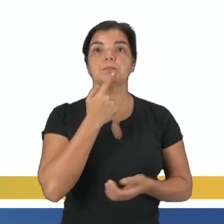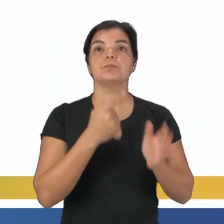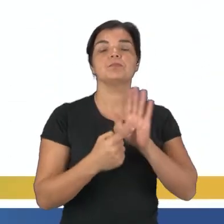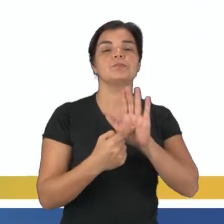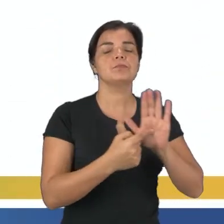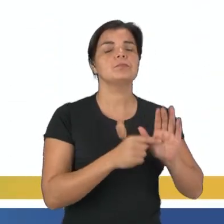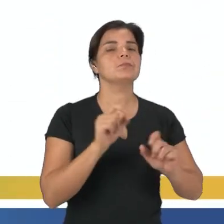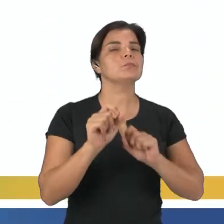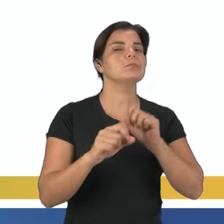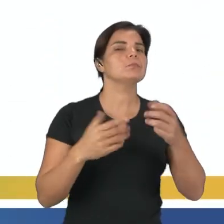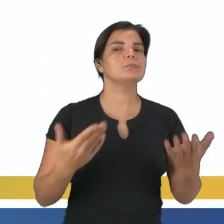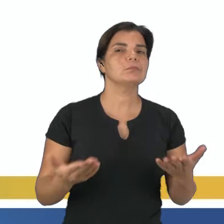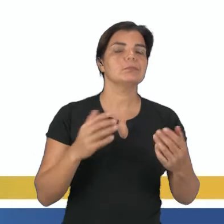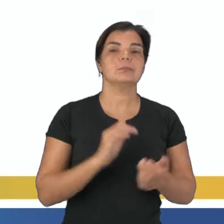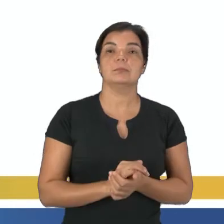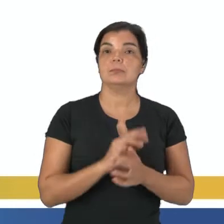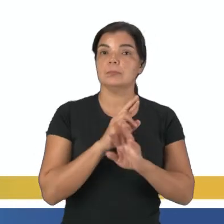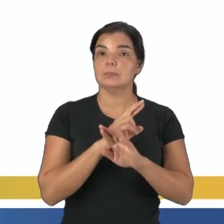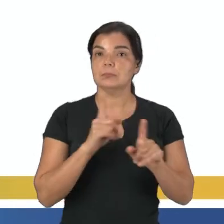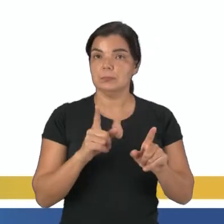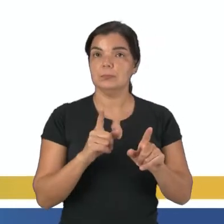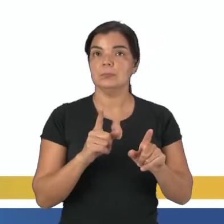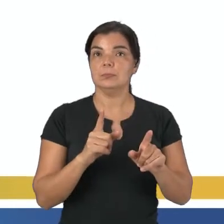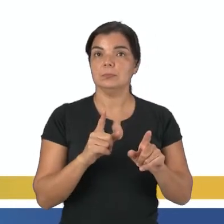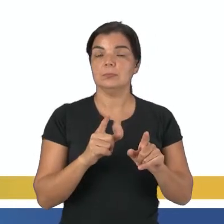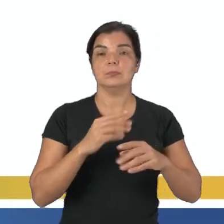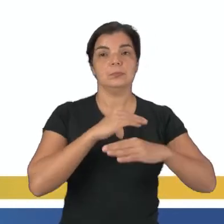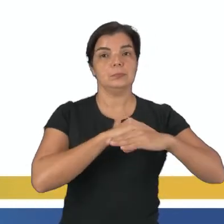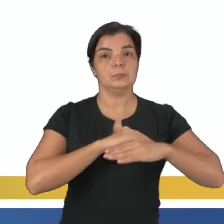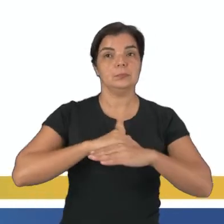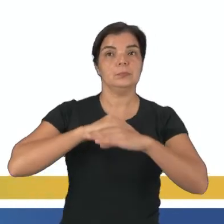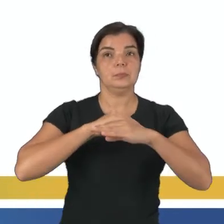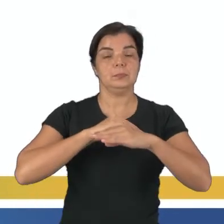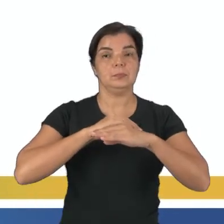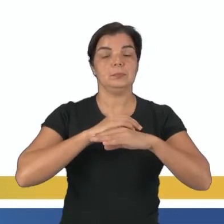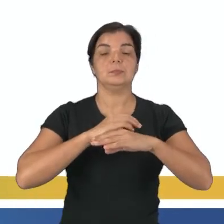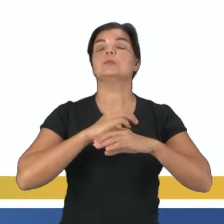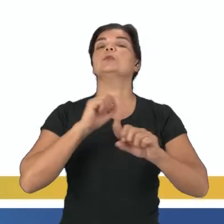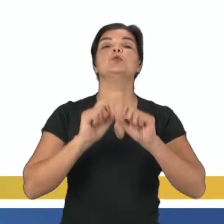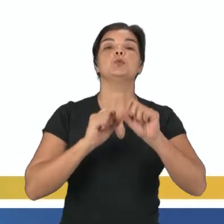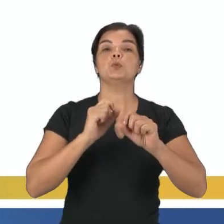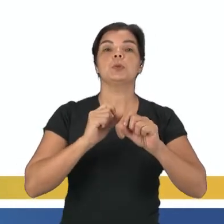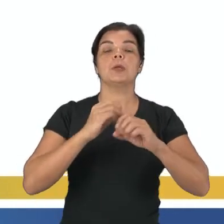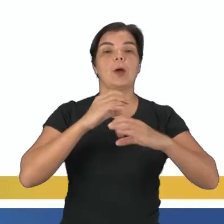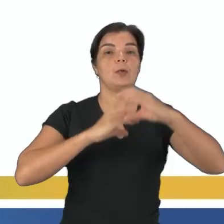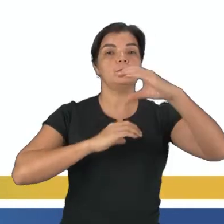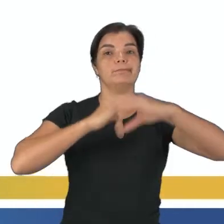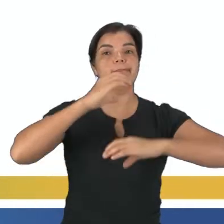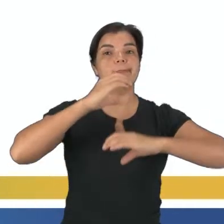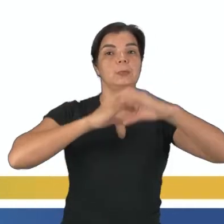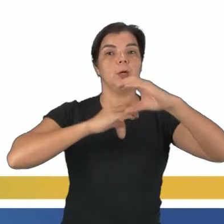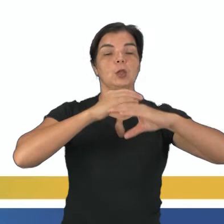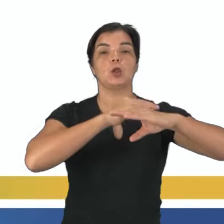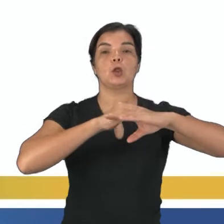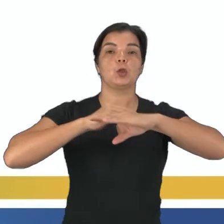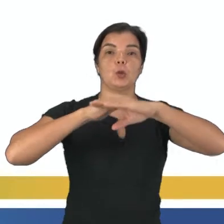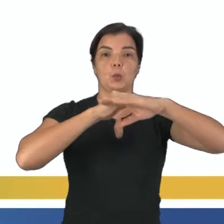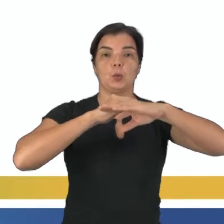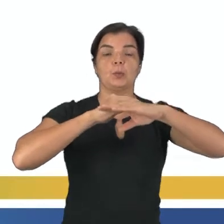um pouquinho da diferença da igualdade para a equidade. A